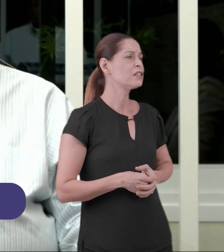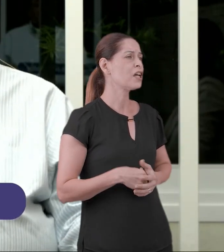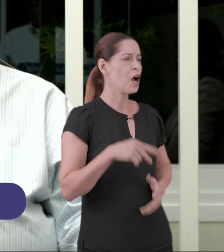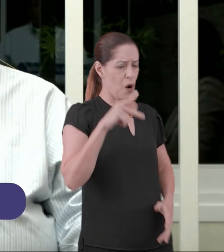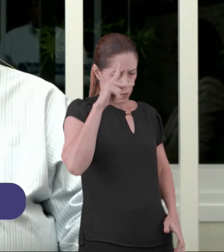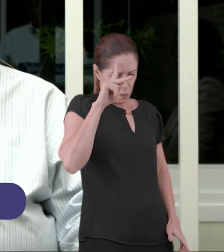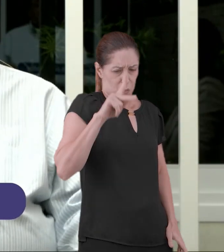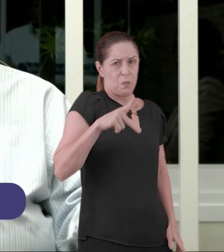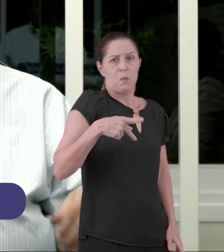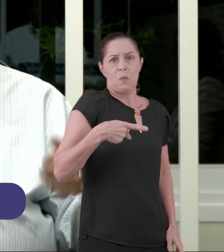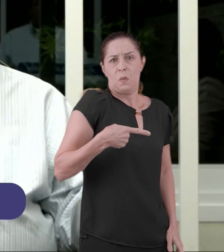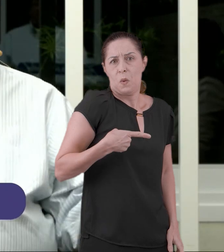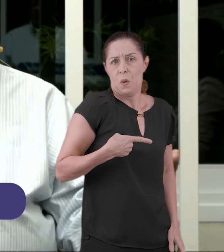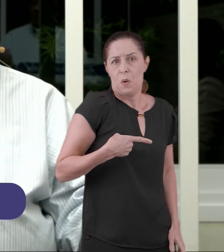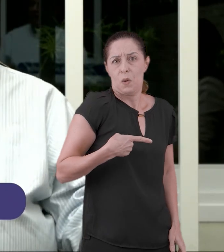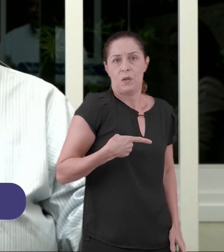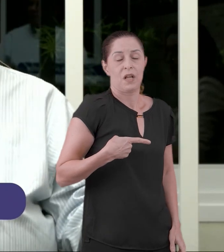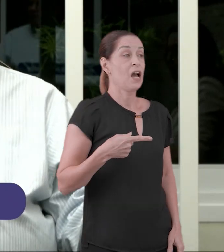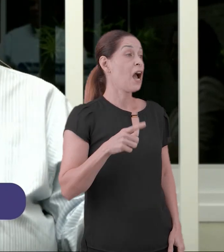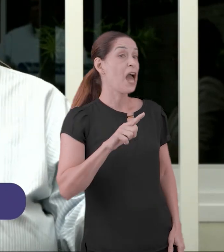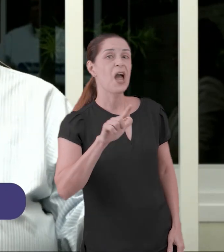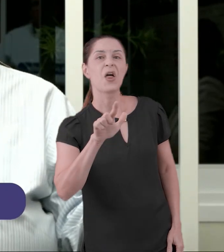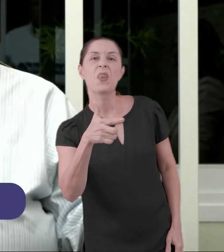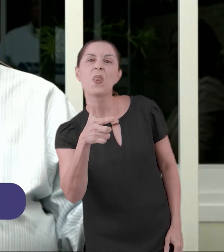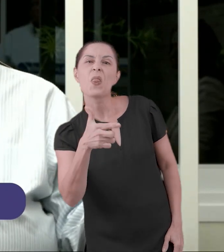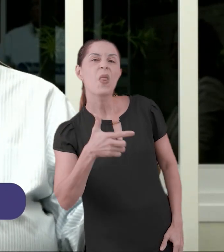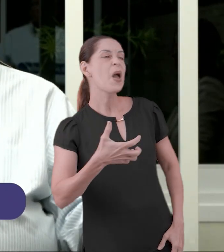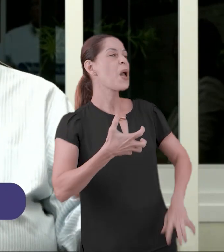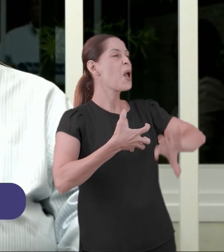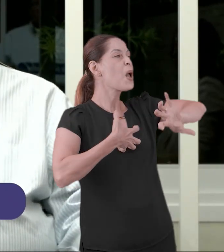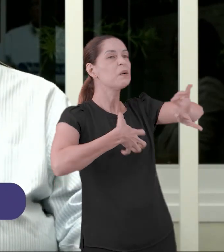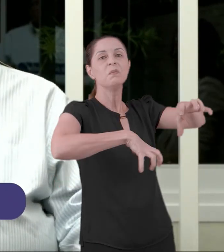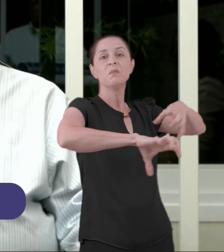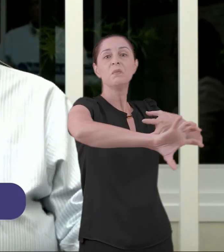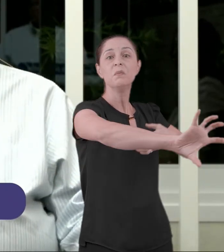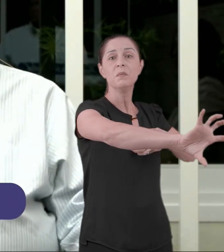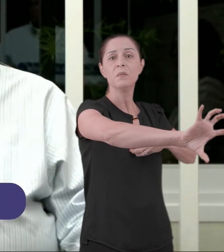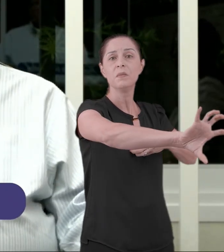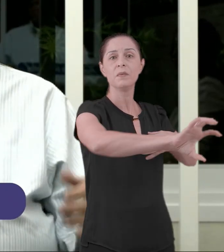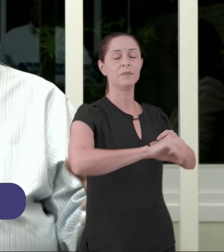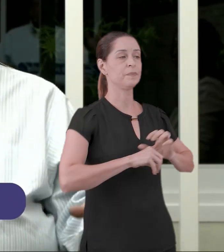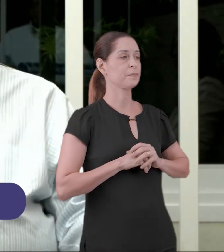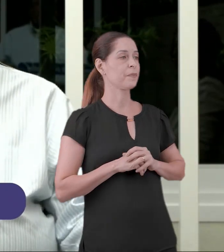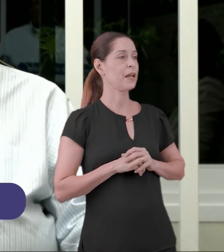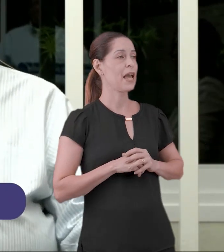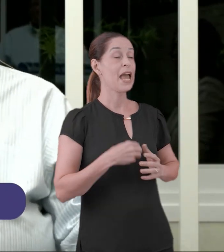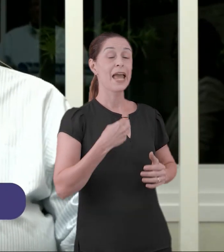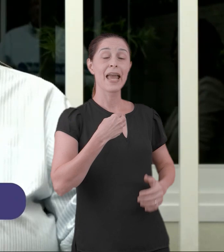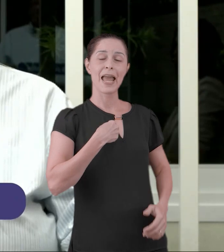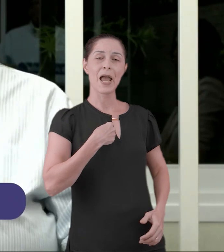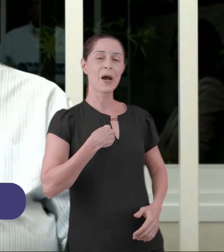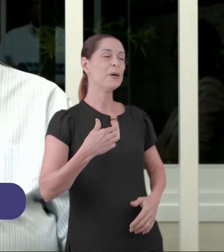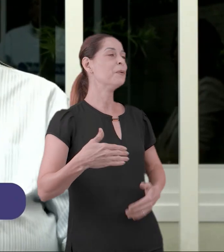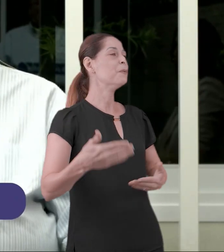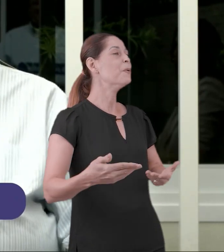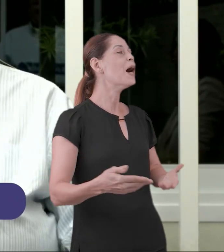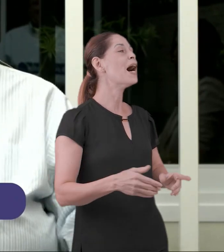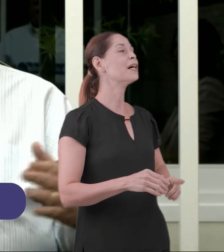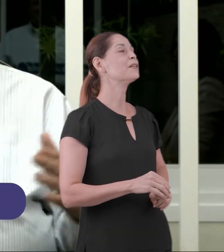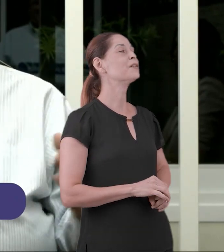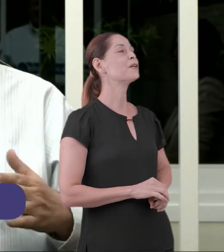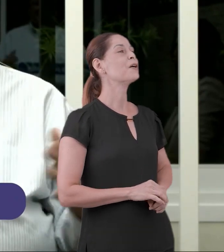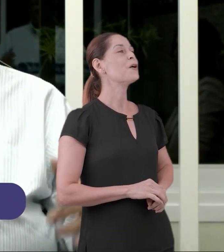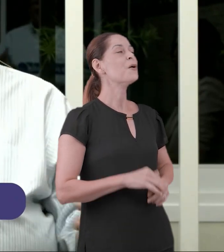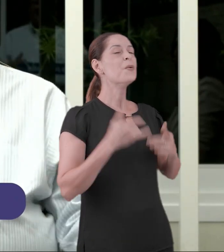não se coloca no lugar do outro. Eu vejo, por exemplo, quando eu estou pregando lá, né, e tem